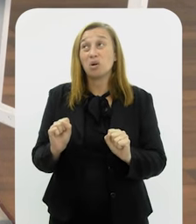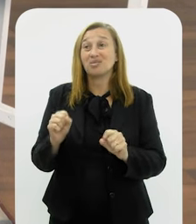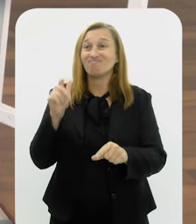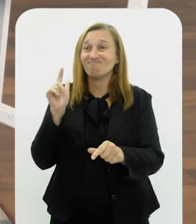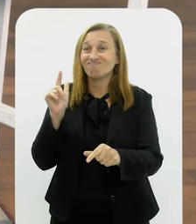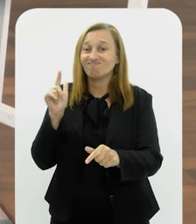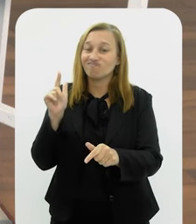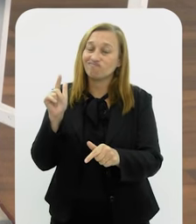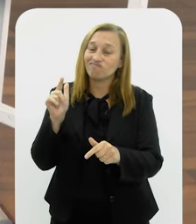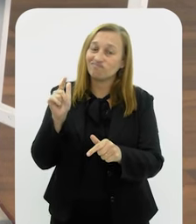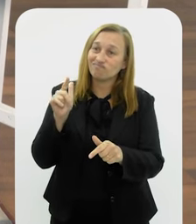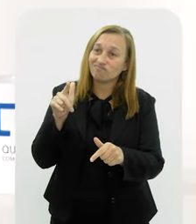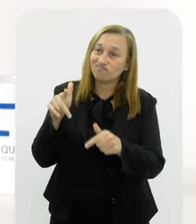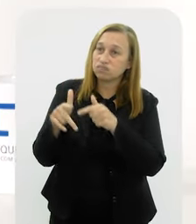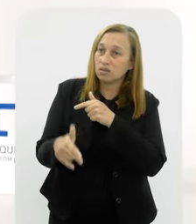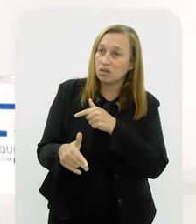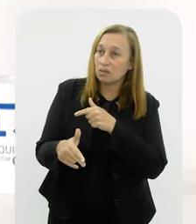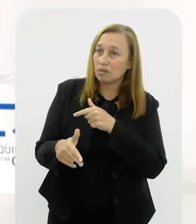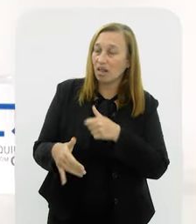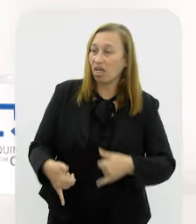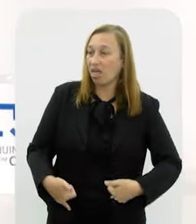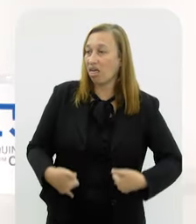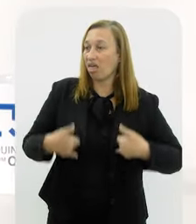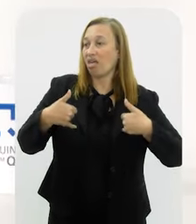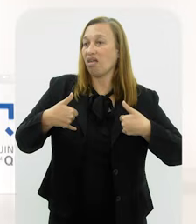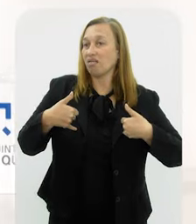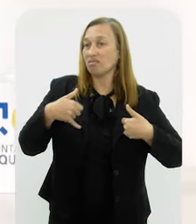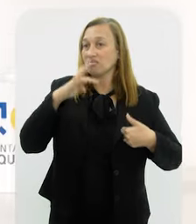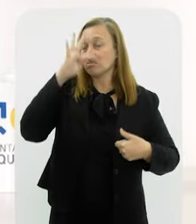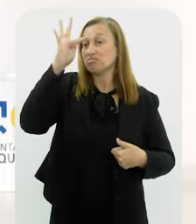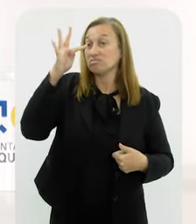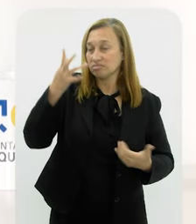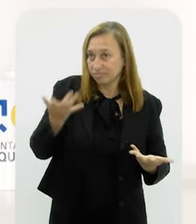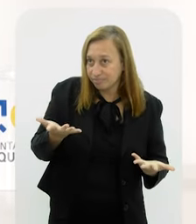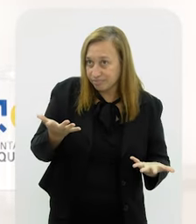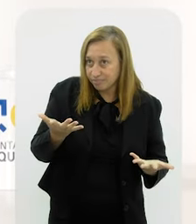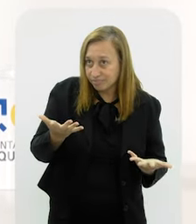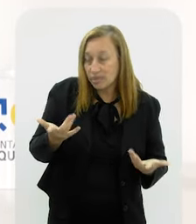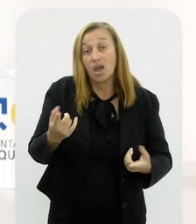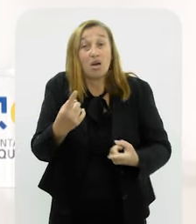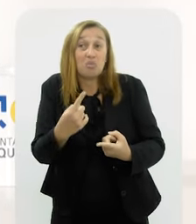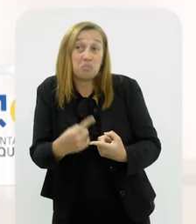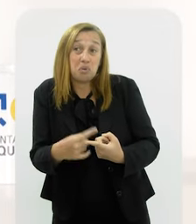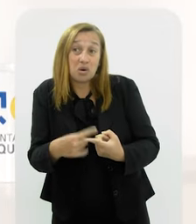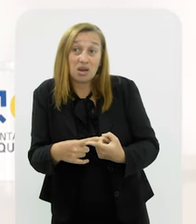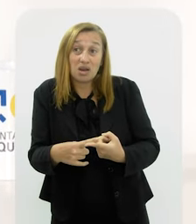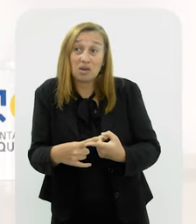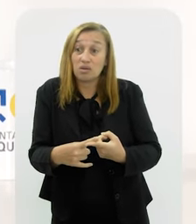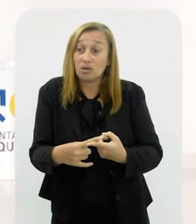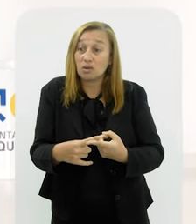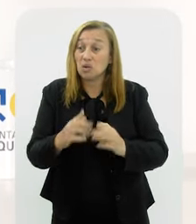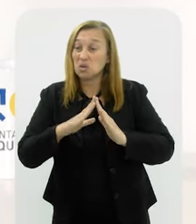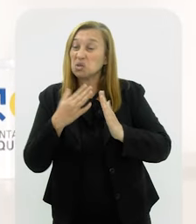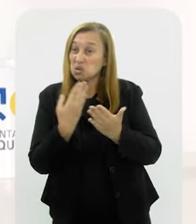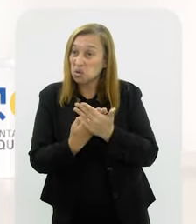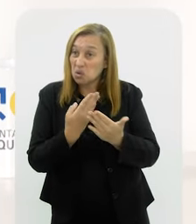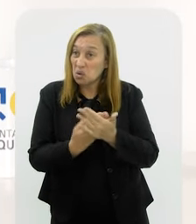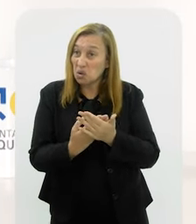pela vaidade. Sim. A única coisa que vai atrapalhar é a vaidade, que é uma coisa que na escola de